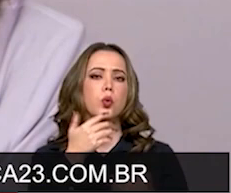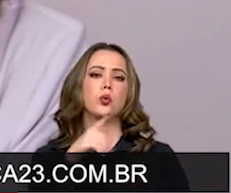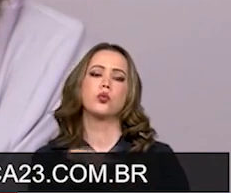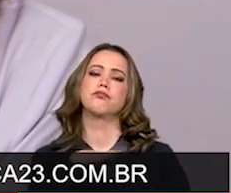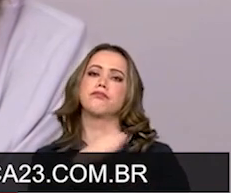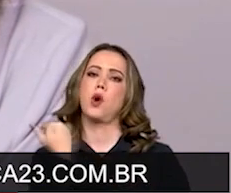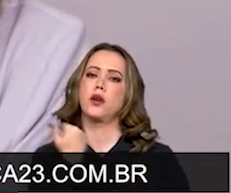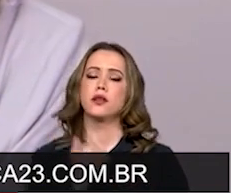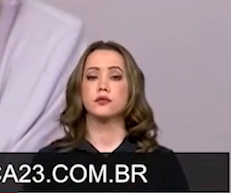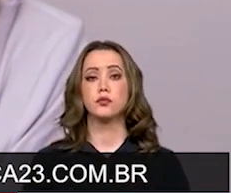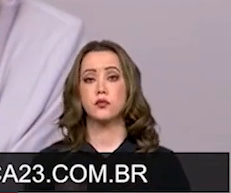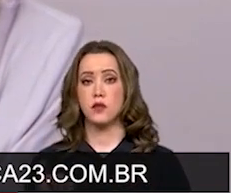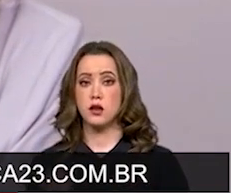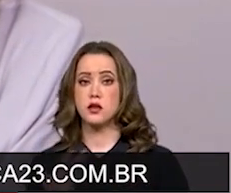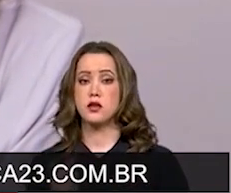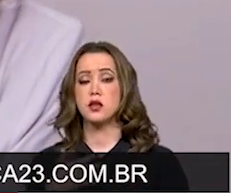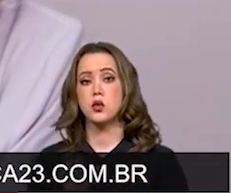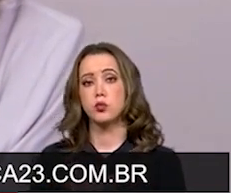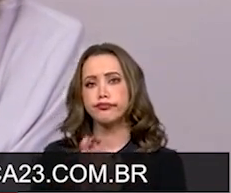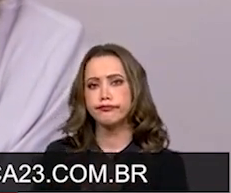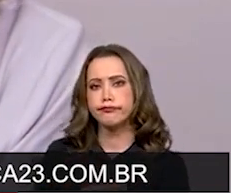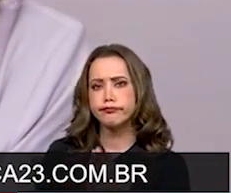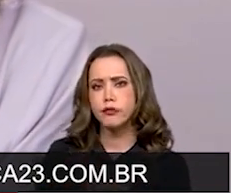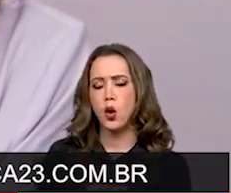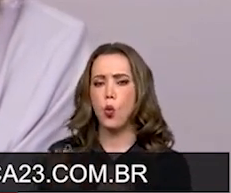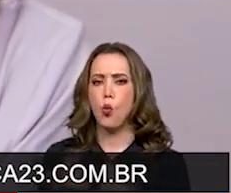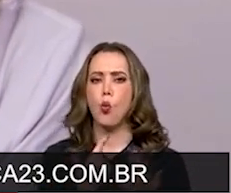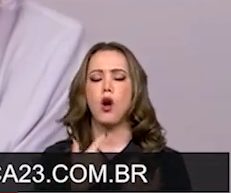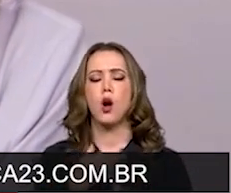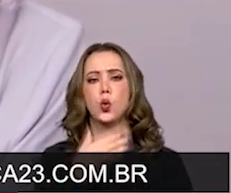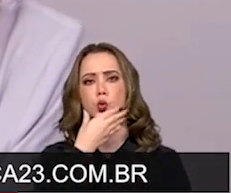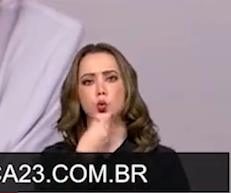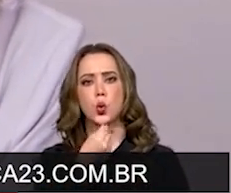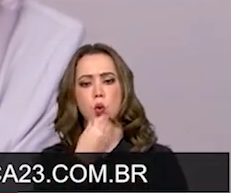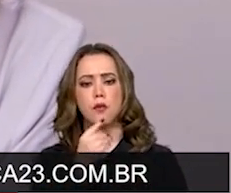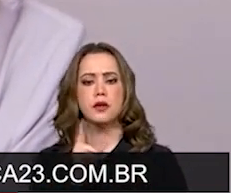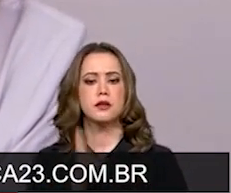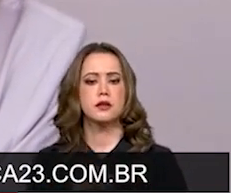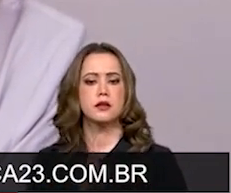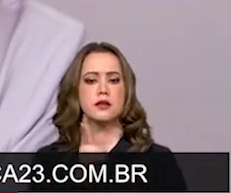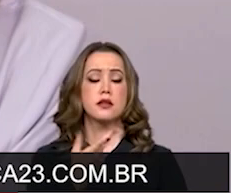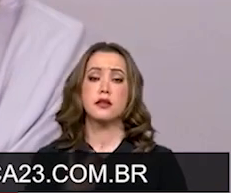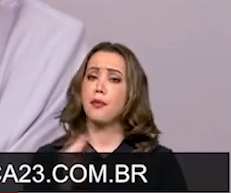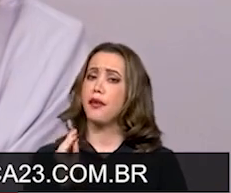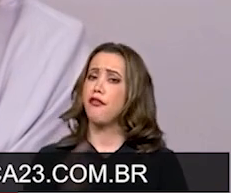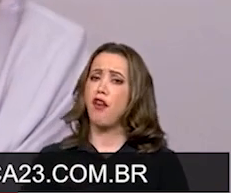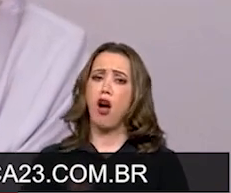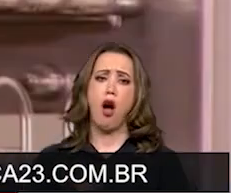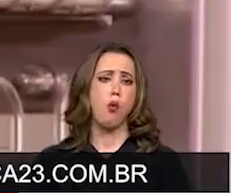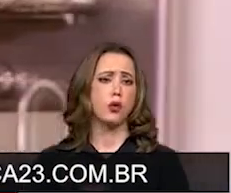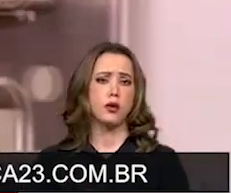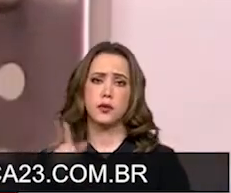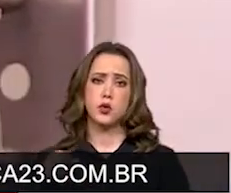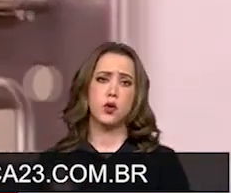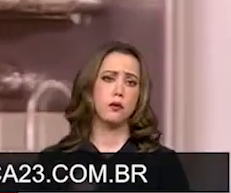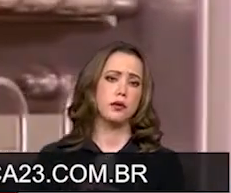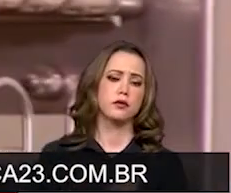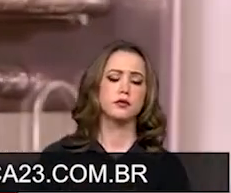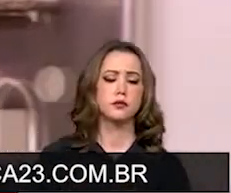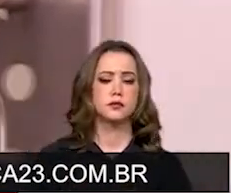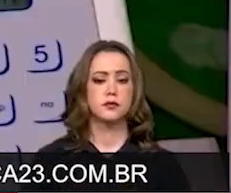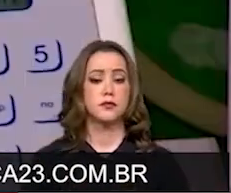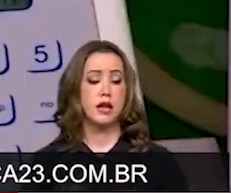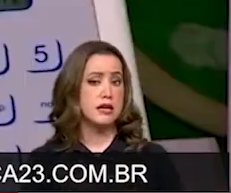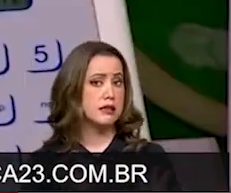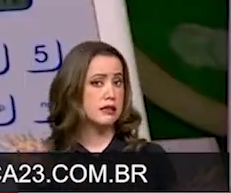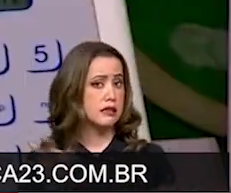veterinário, semelhante ao banco de sangue humano, trabalha sempre com uma escassez de doadores, né? O procedimento